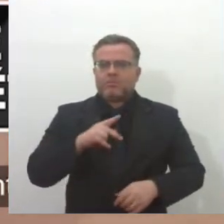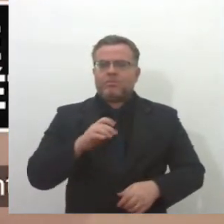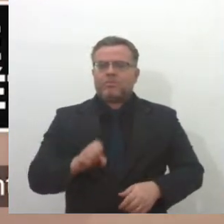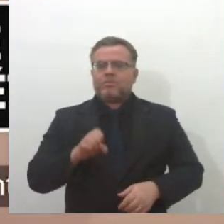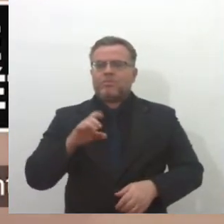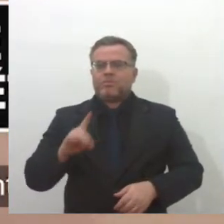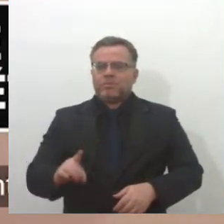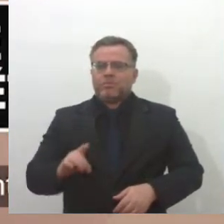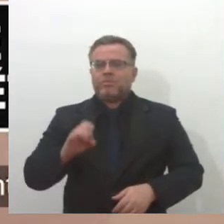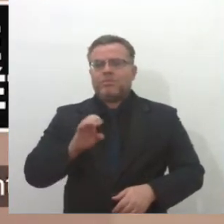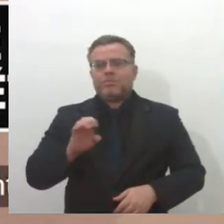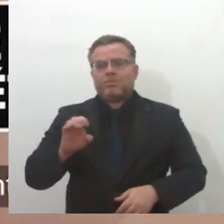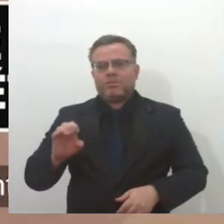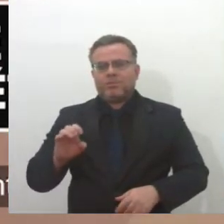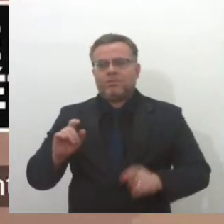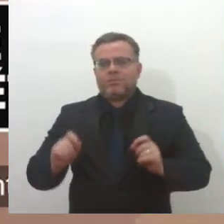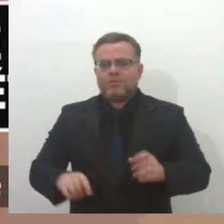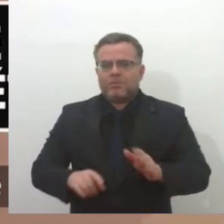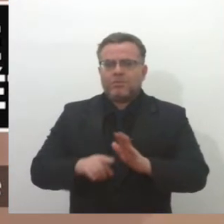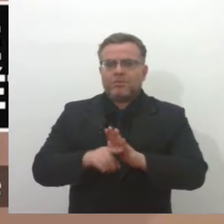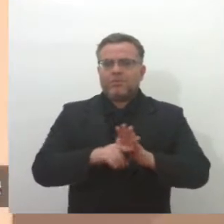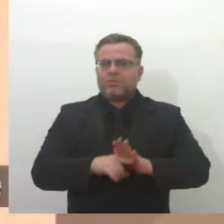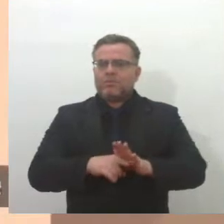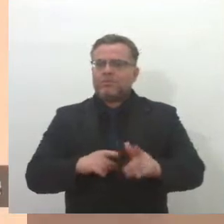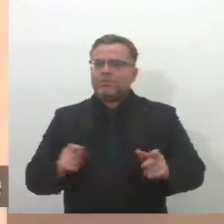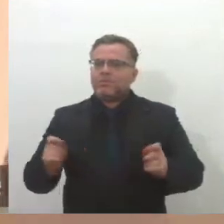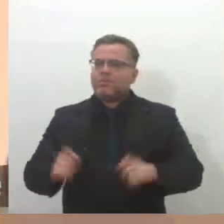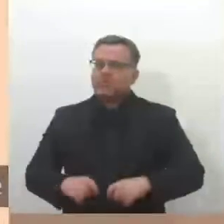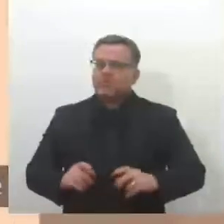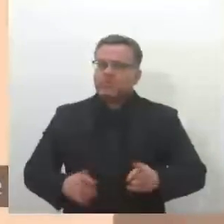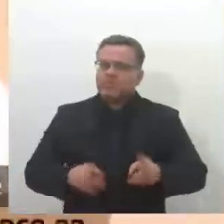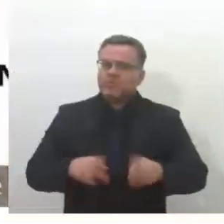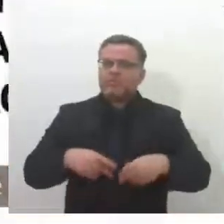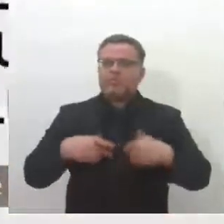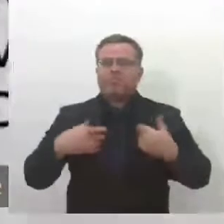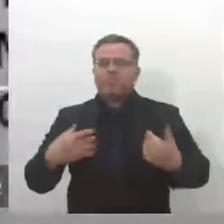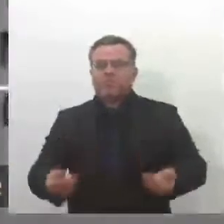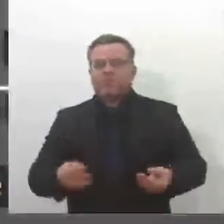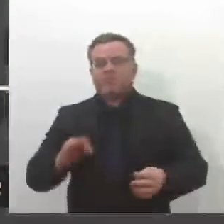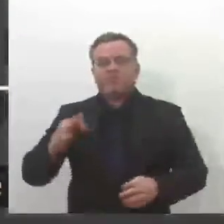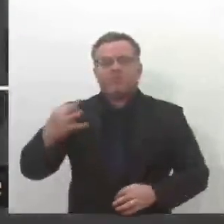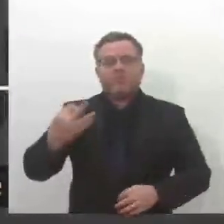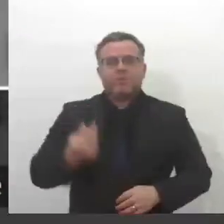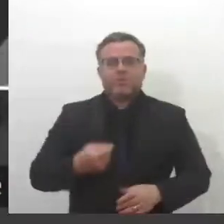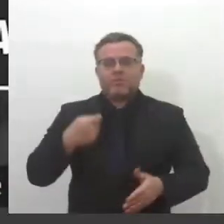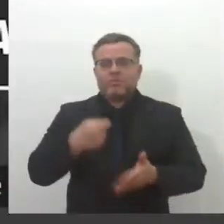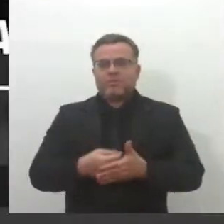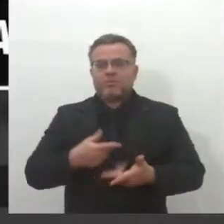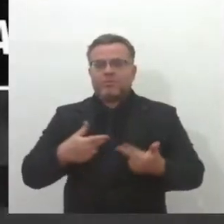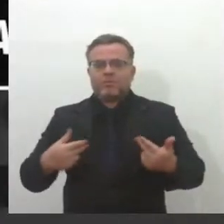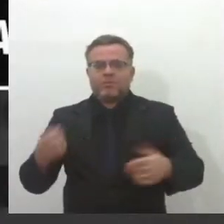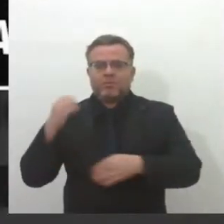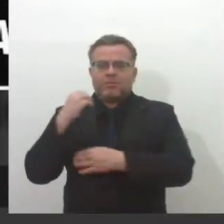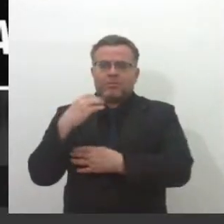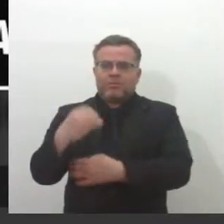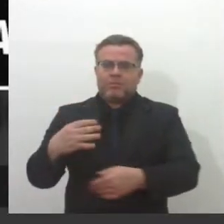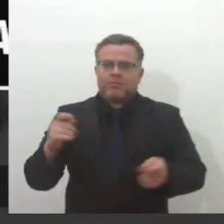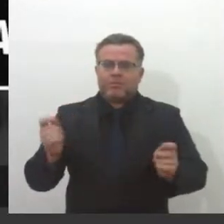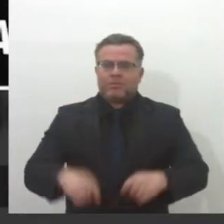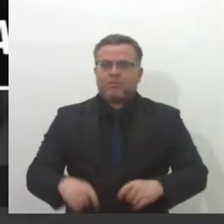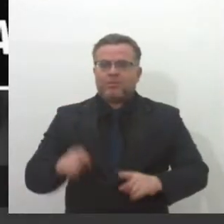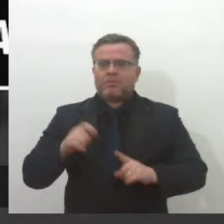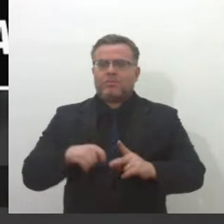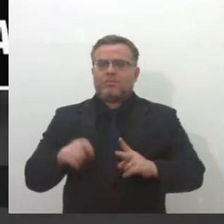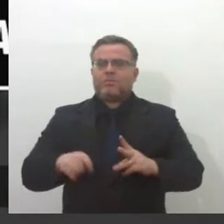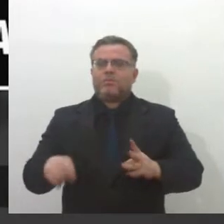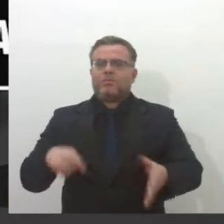científicas, tecnológicas e sustentáveis. Os gastos com tributos e iluminação pública também estão na conta de luz e são cobrados pelos